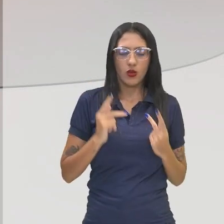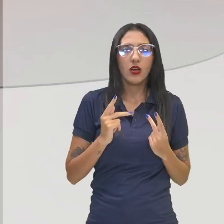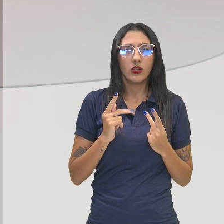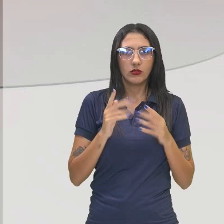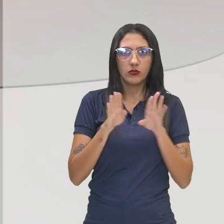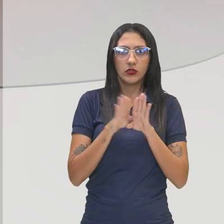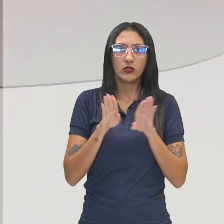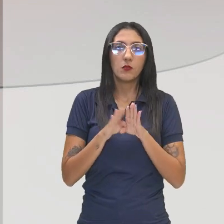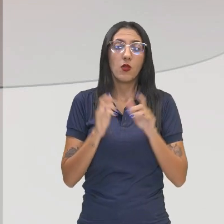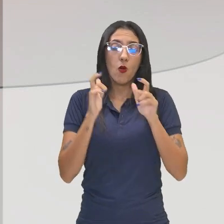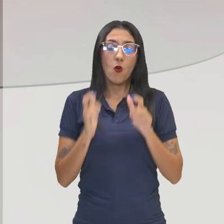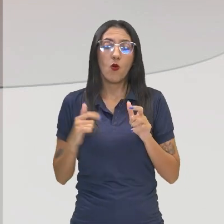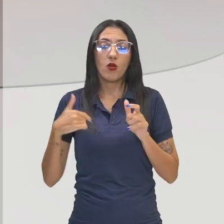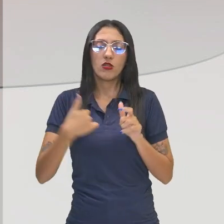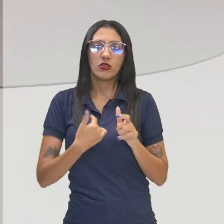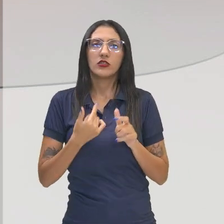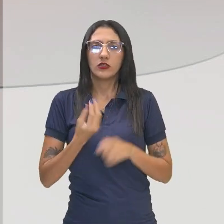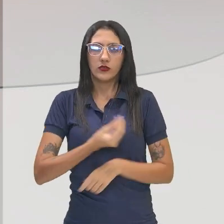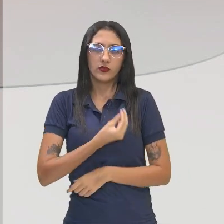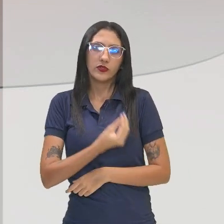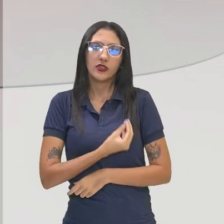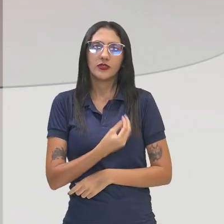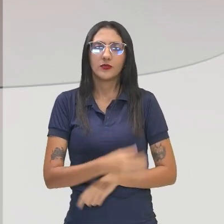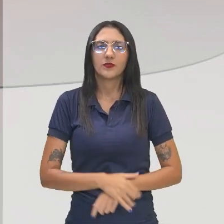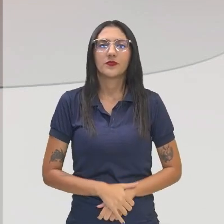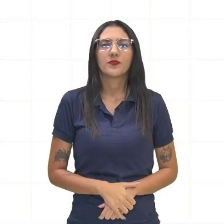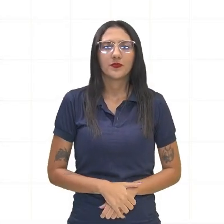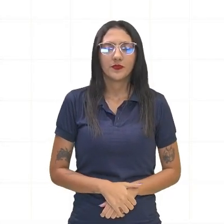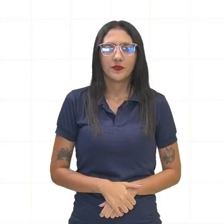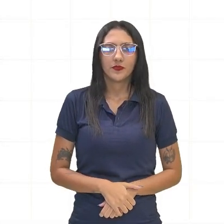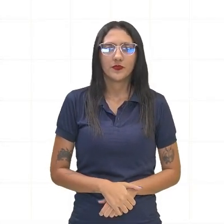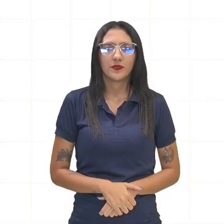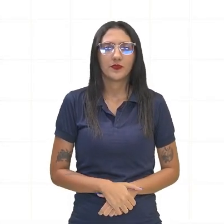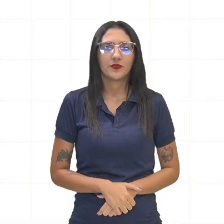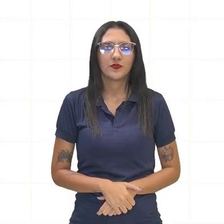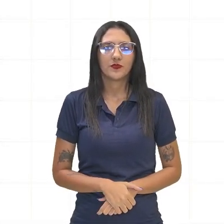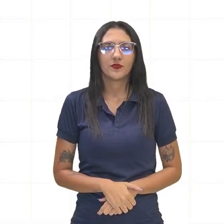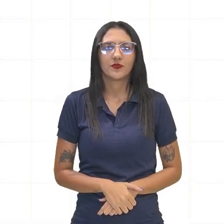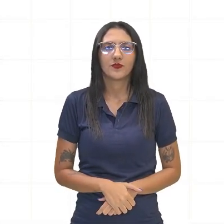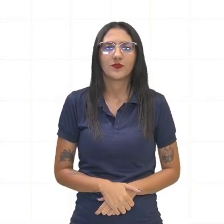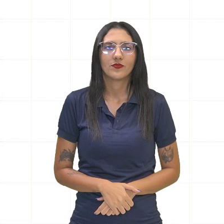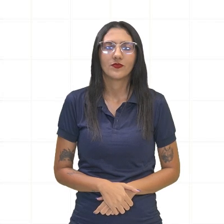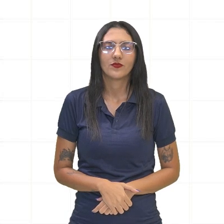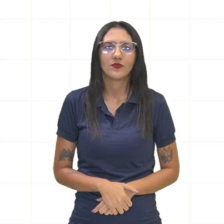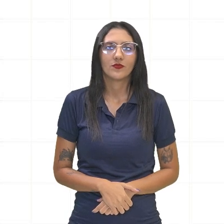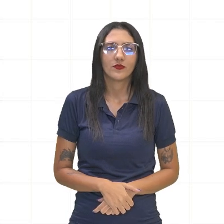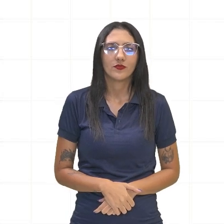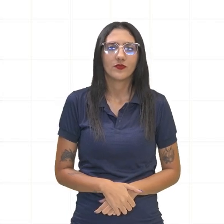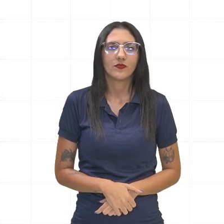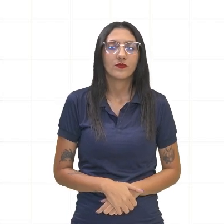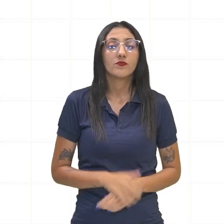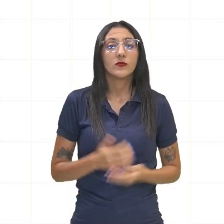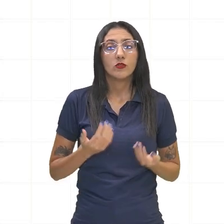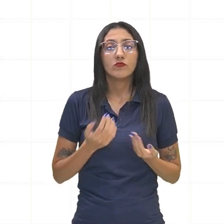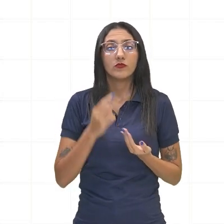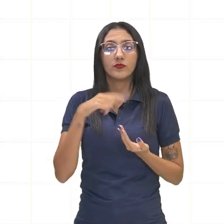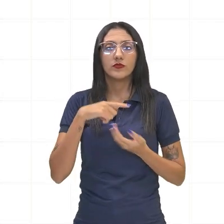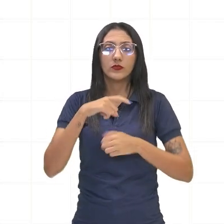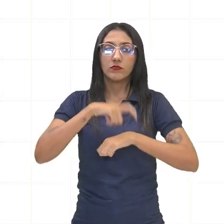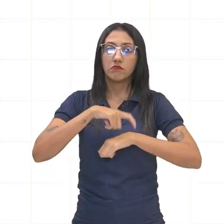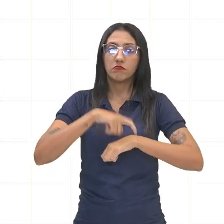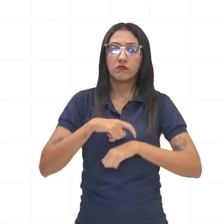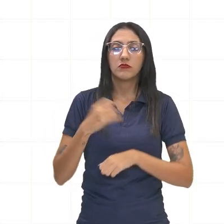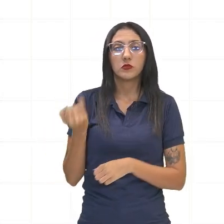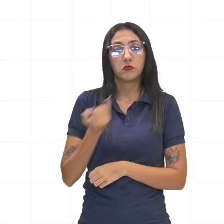nosso ambiente. Vamos lá, vamos seguindo. O tempo, ele é esse elemento essencial